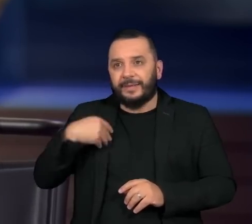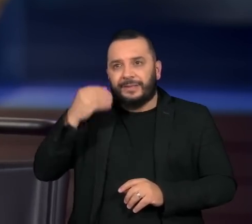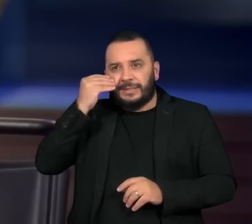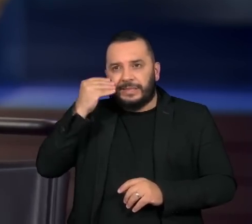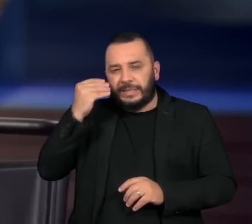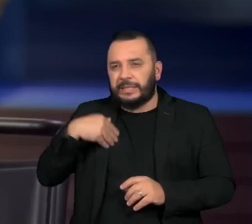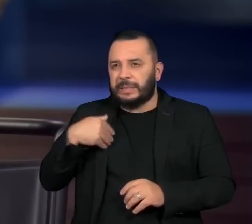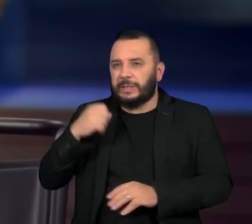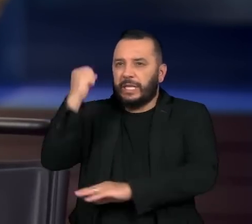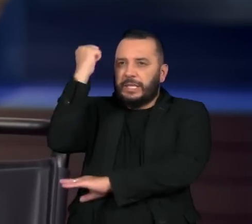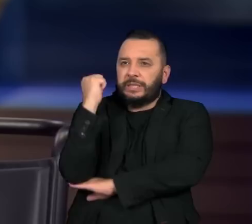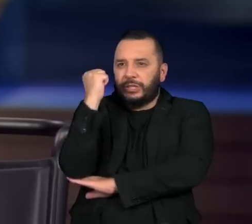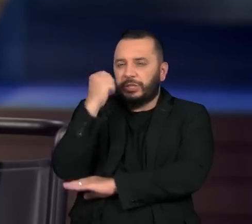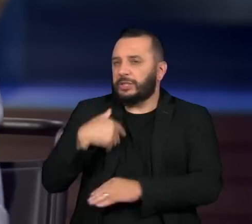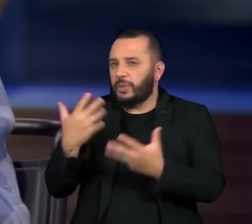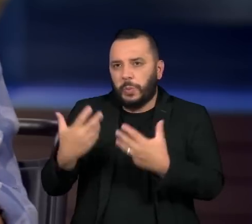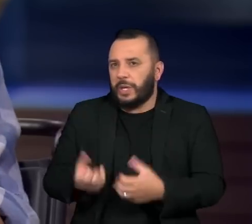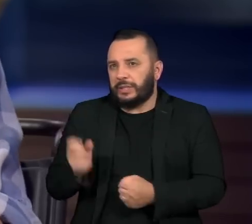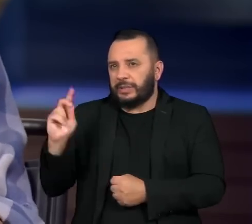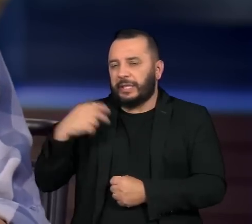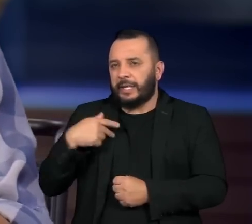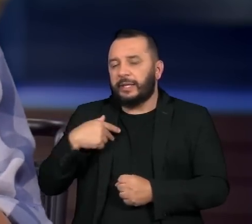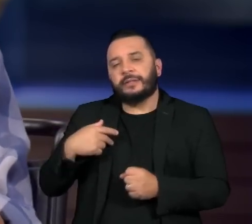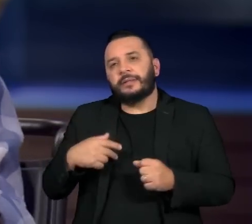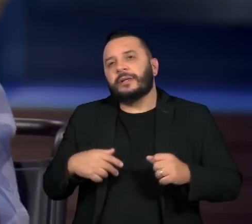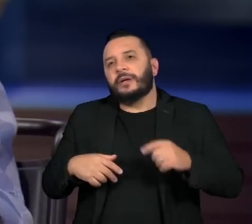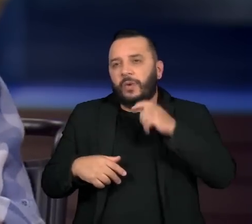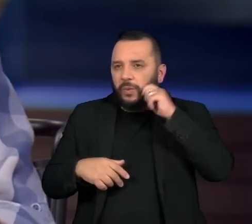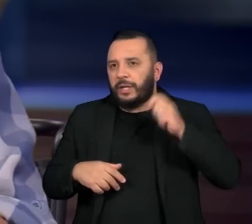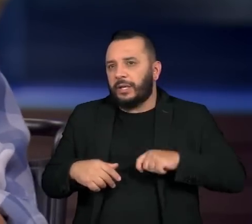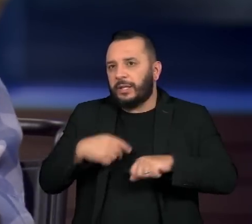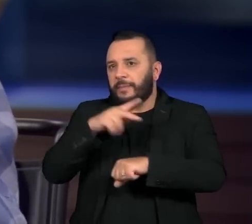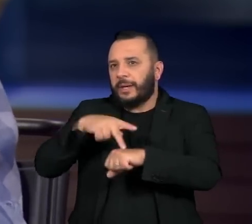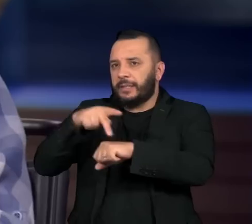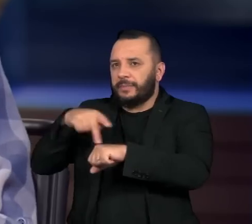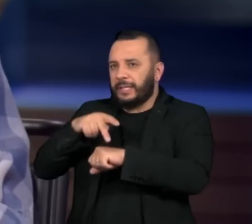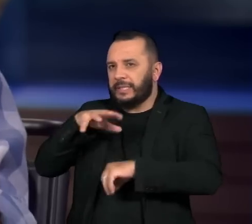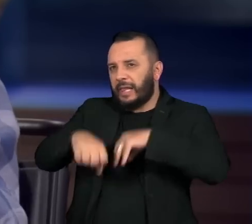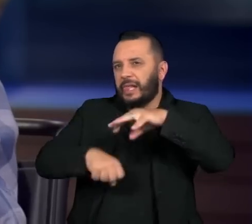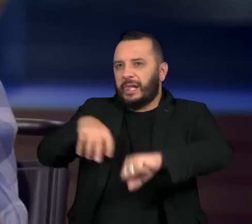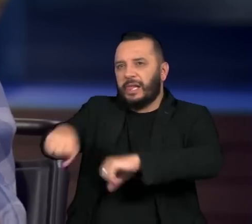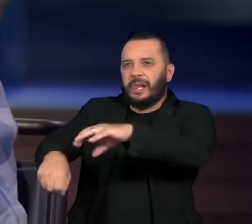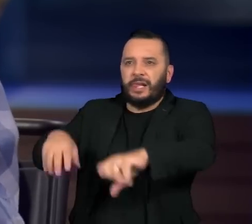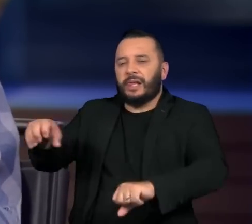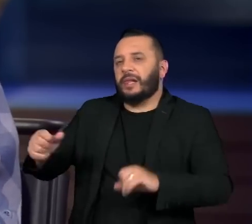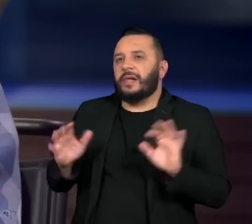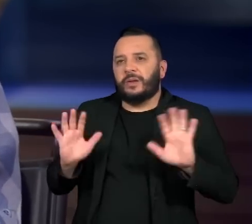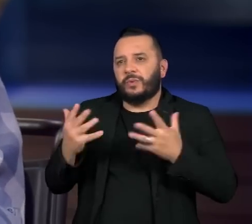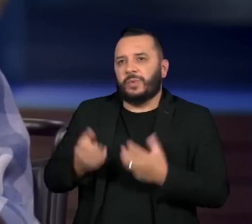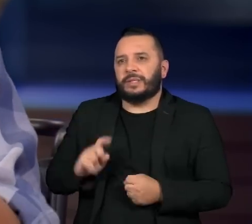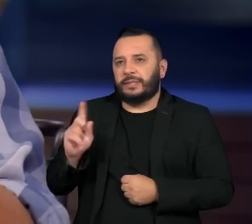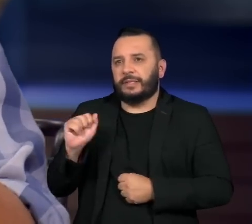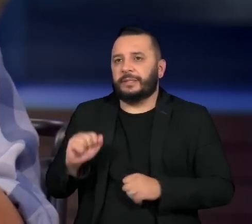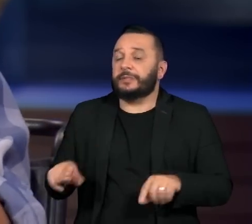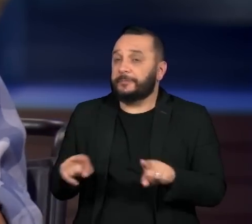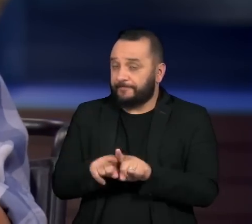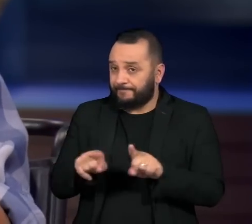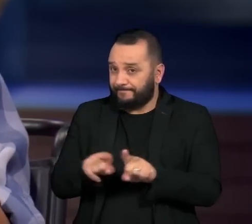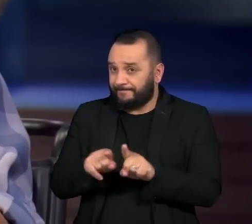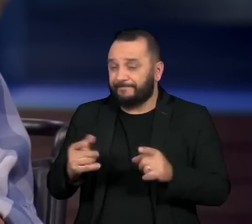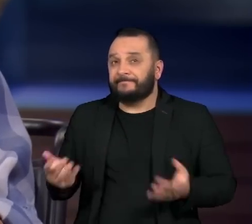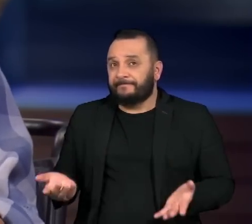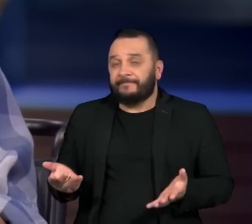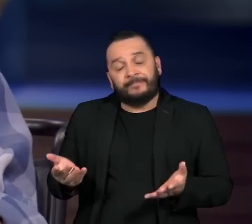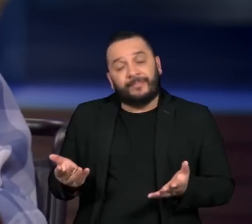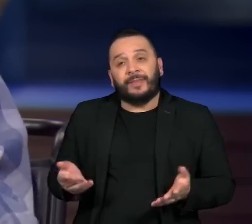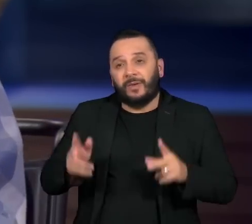não está aceitando essas anexações. Então, eu acho que, no final, um cessar-fogo, não sei nem se vai ser um acordo de paz, talvez como a Guerra